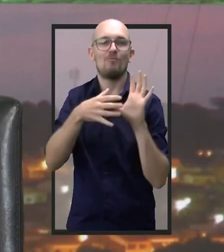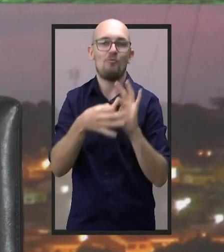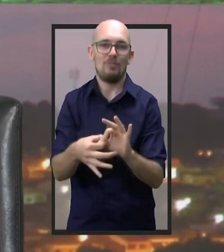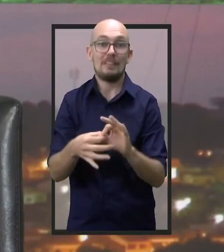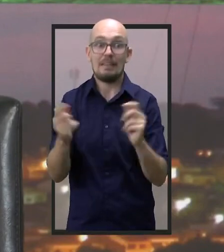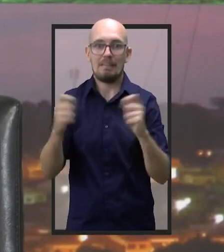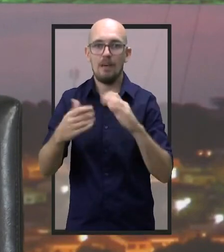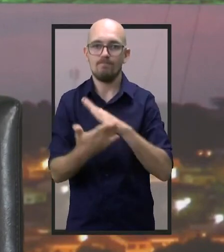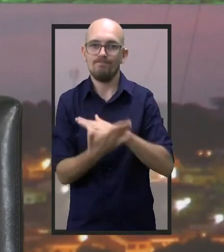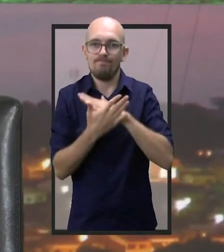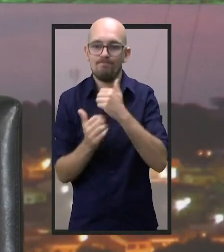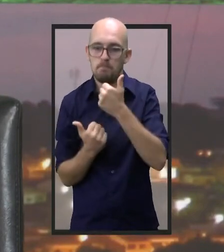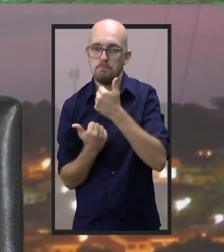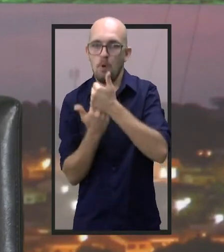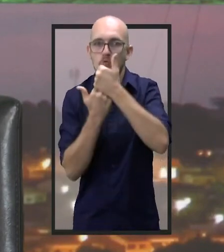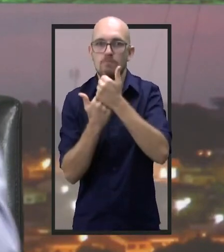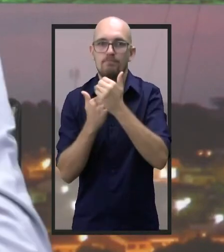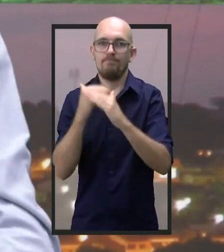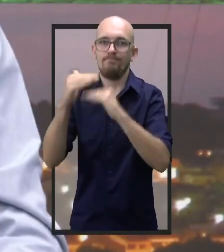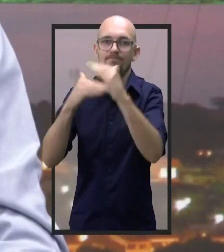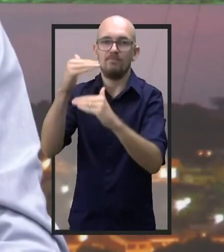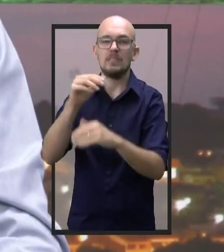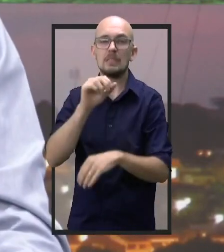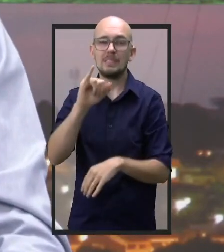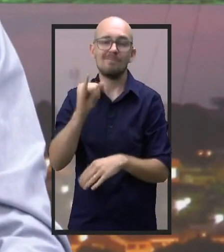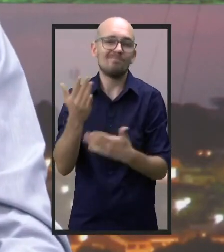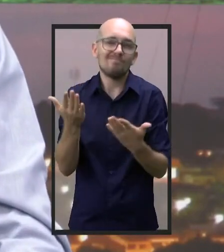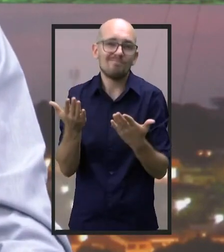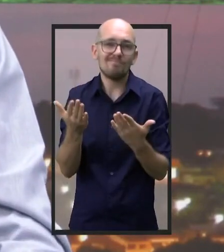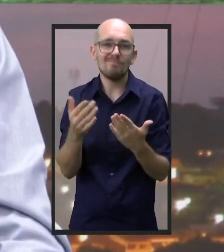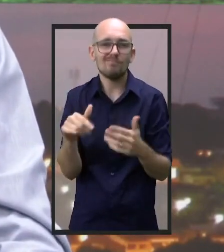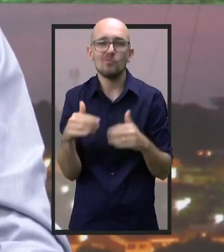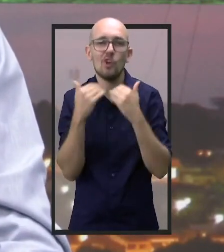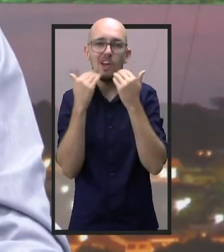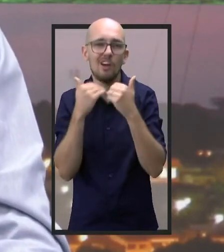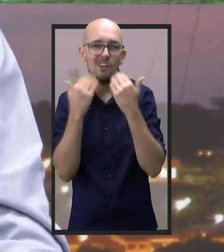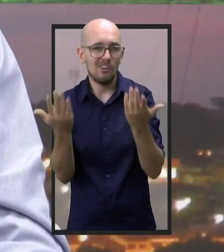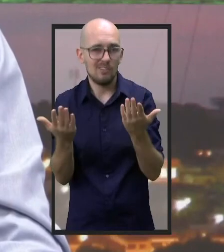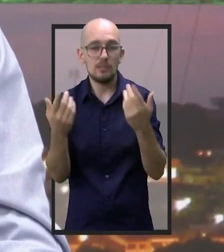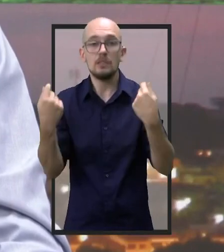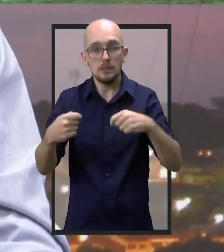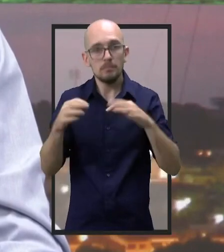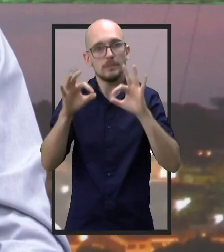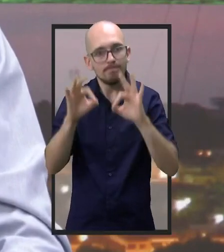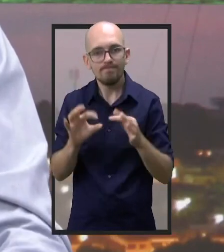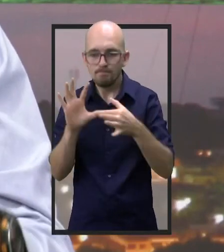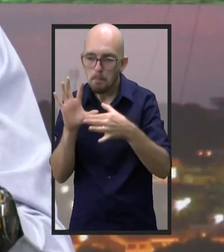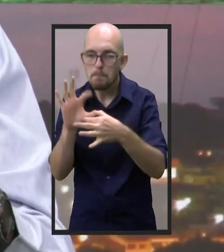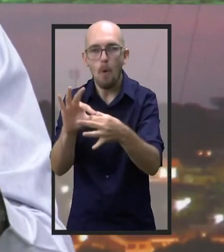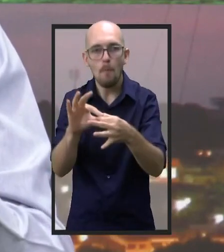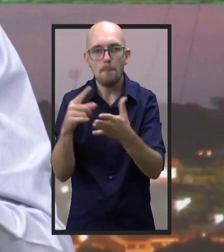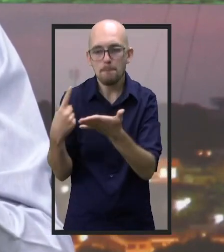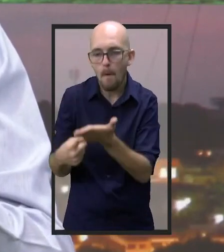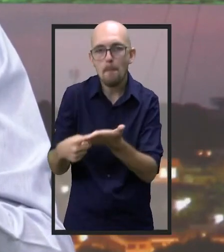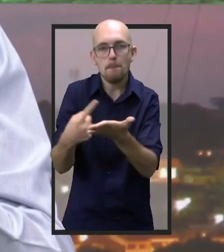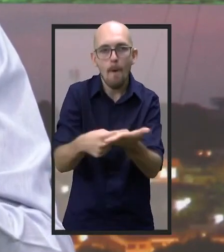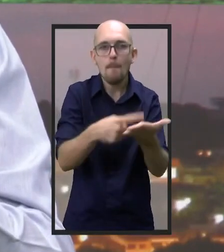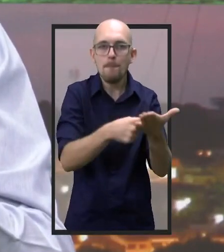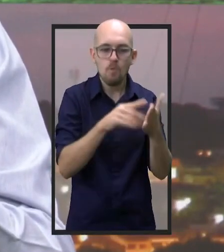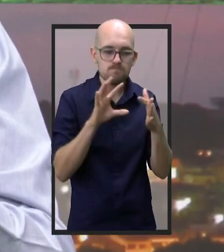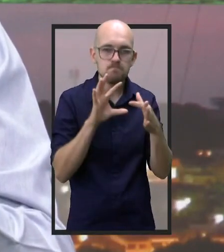melhor. Fora isso, o discurso fica vago e frágil, não é? É assim que você consegue ter toda